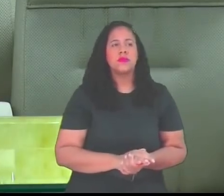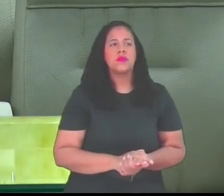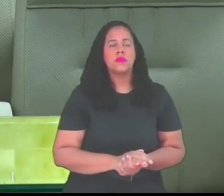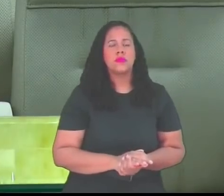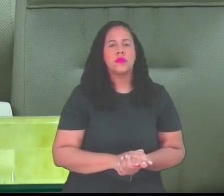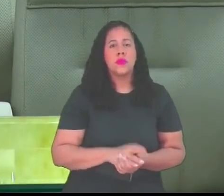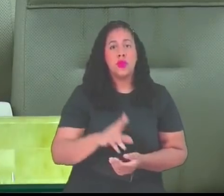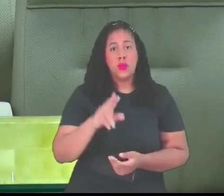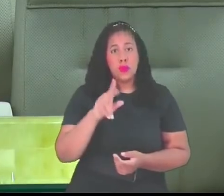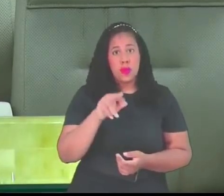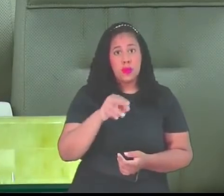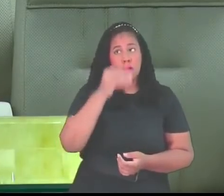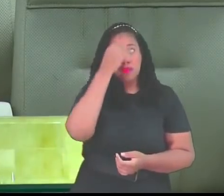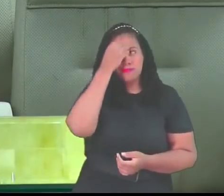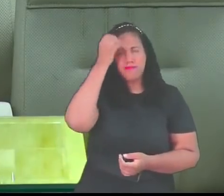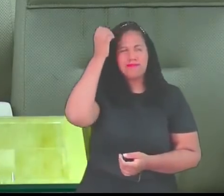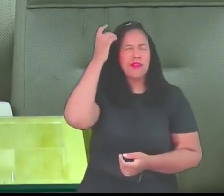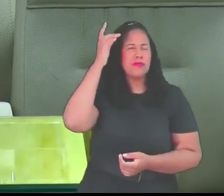Fugiu a memória, o nome dele agora.